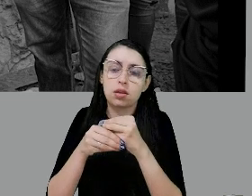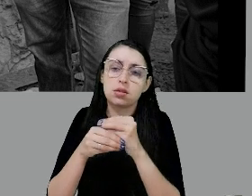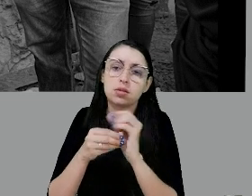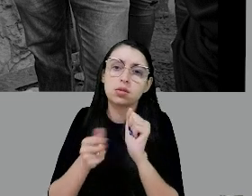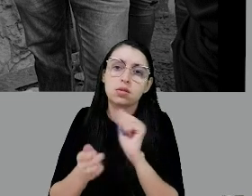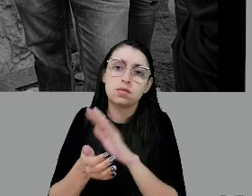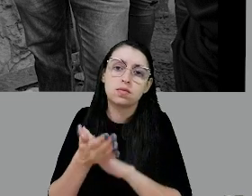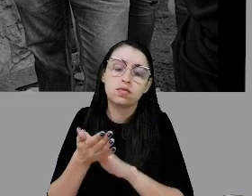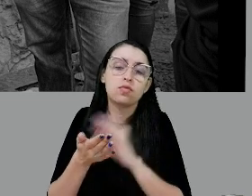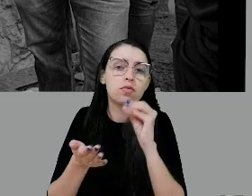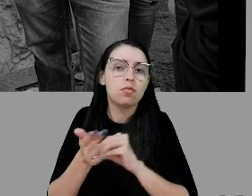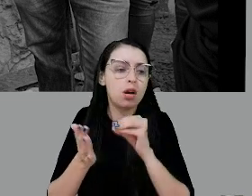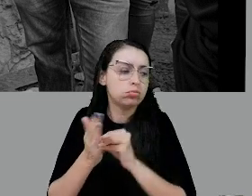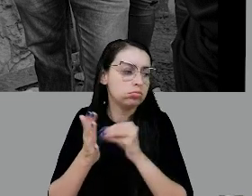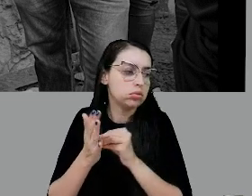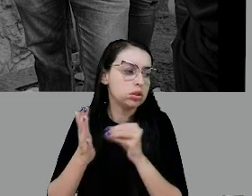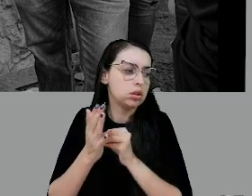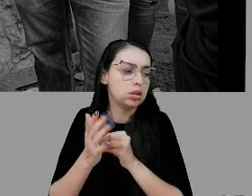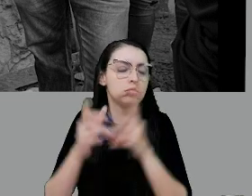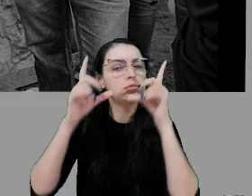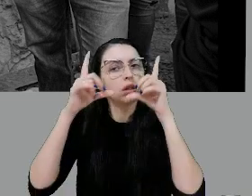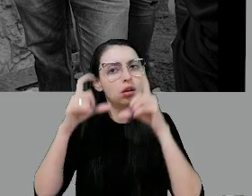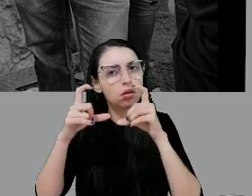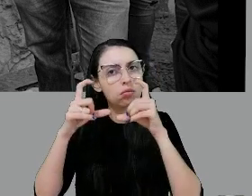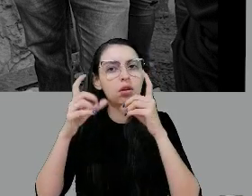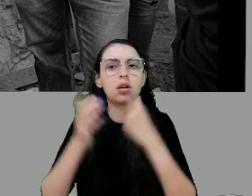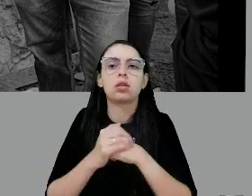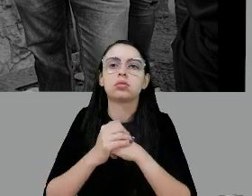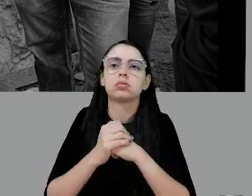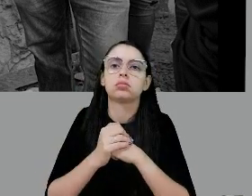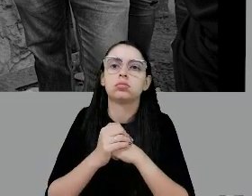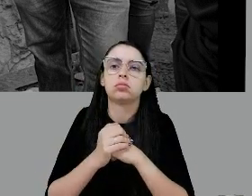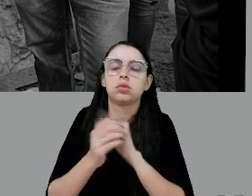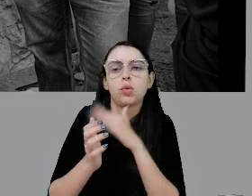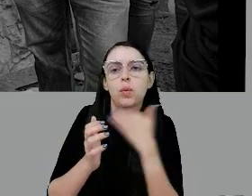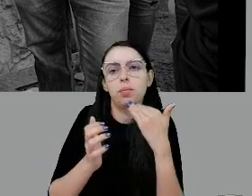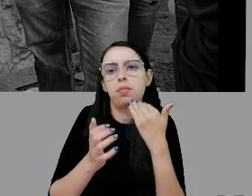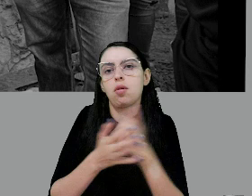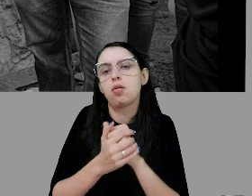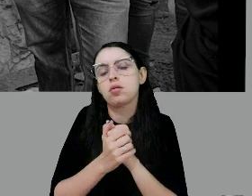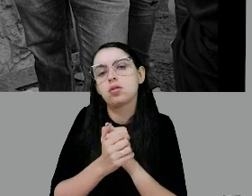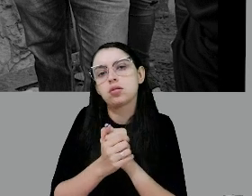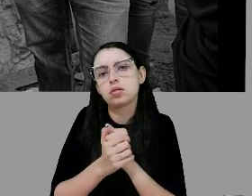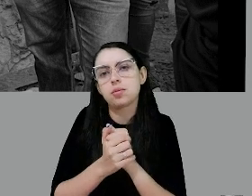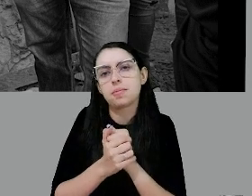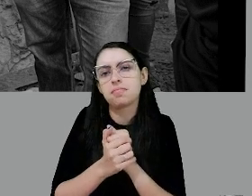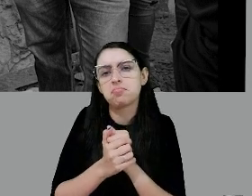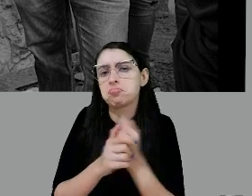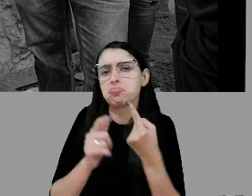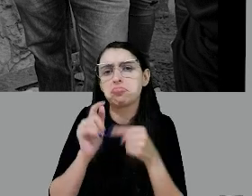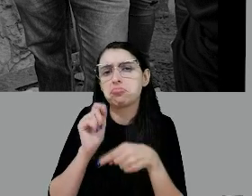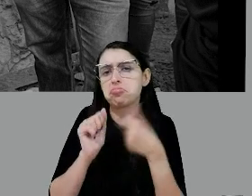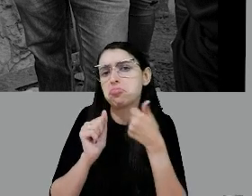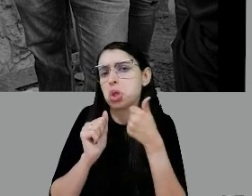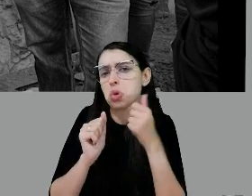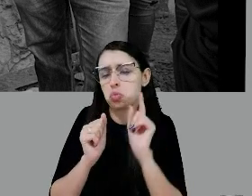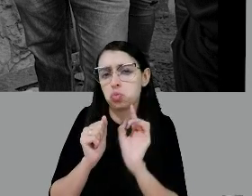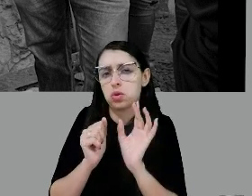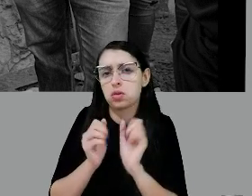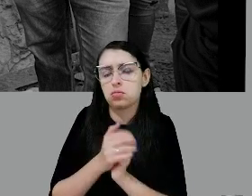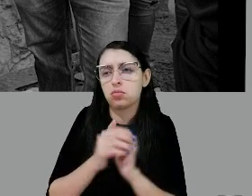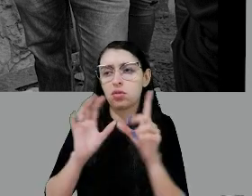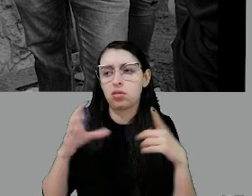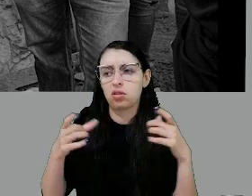completo sem a fotografia, sem o registro de um funeral, nem que fosse um,